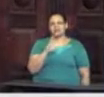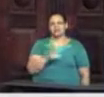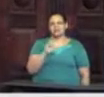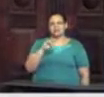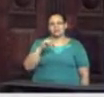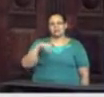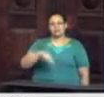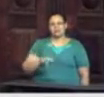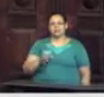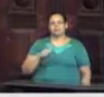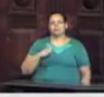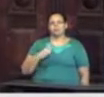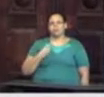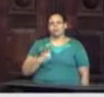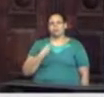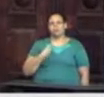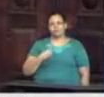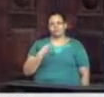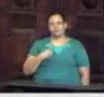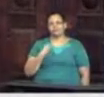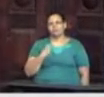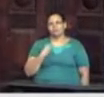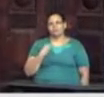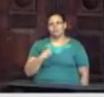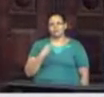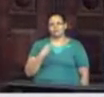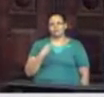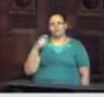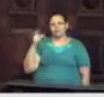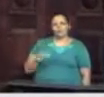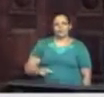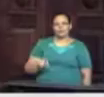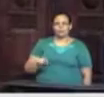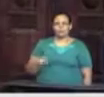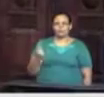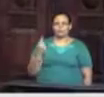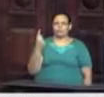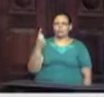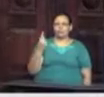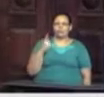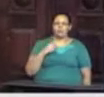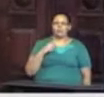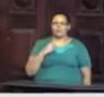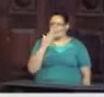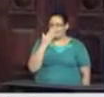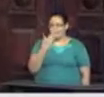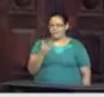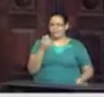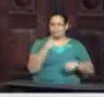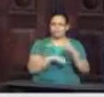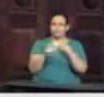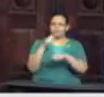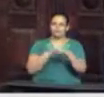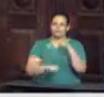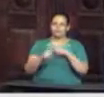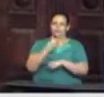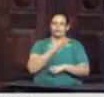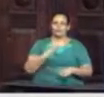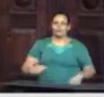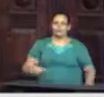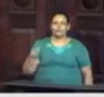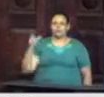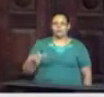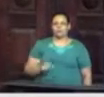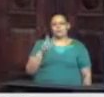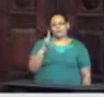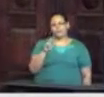com a participação efetiva e única, exatamente de quem está à frente da administração do governo, que é o